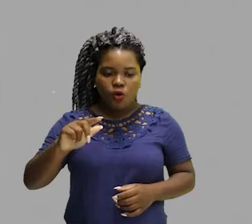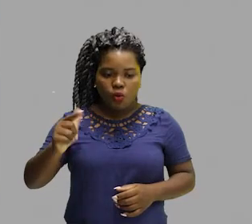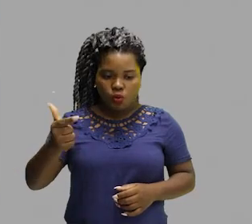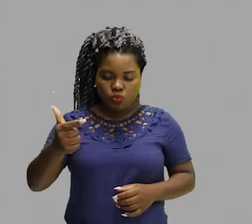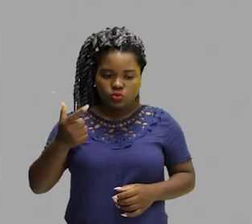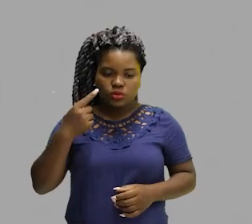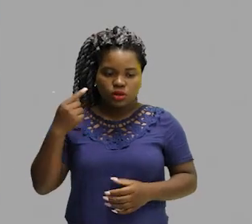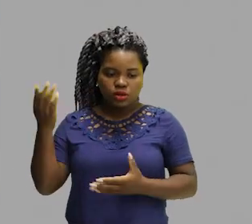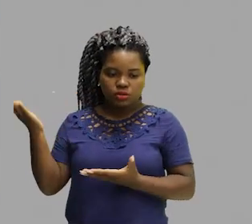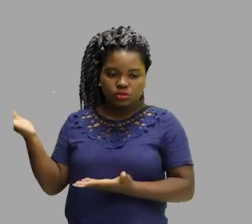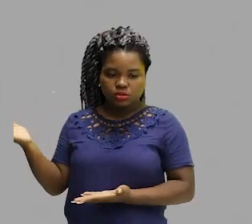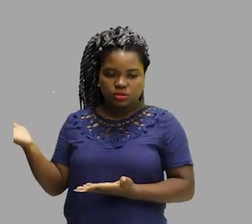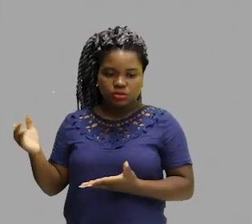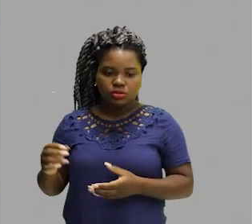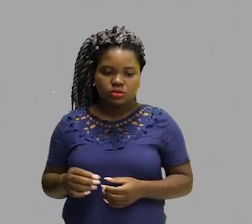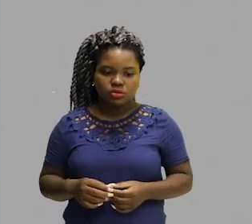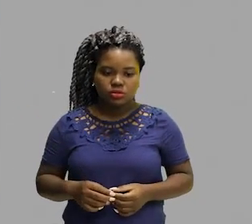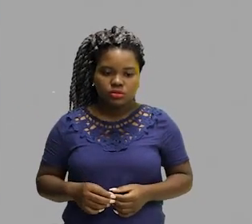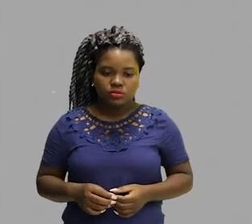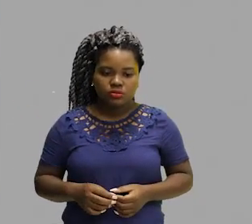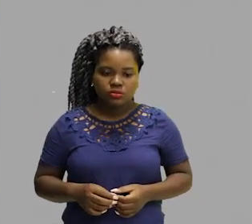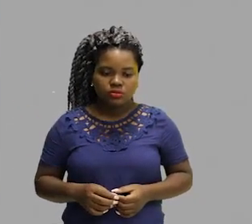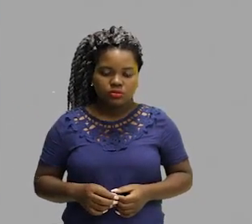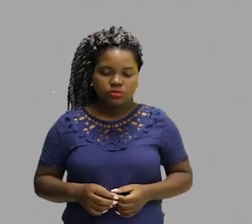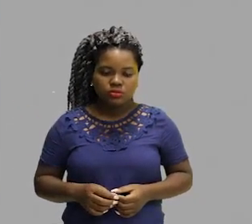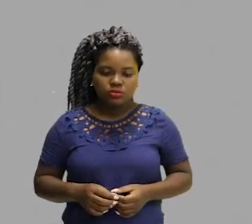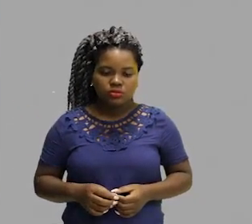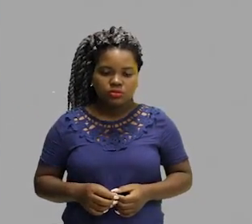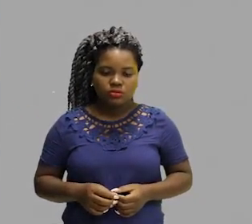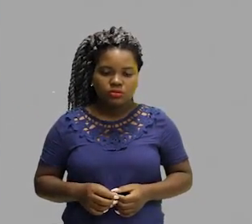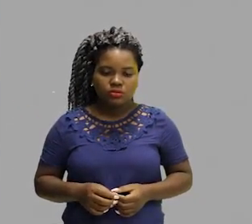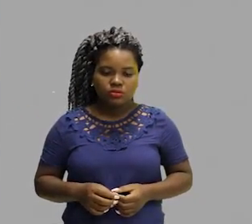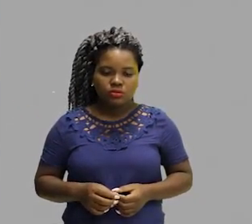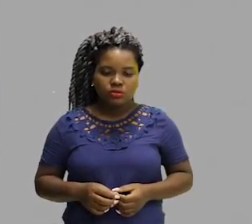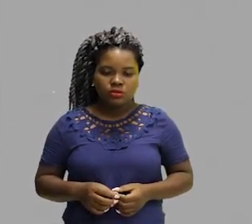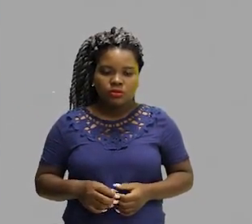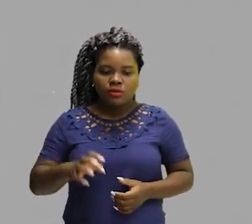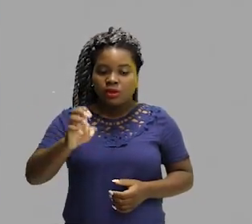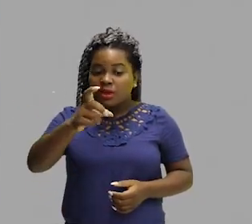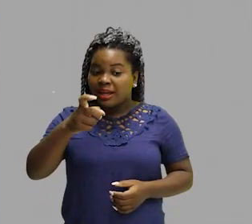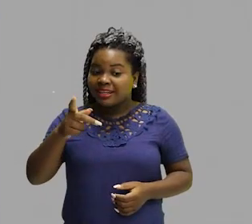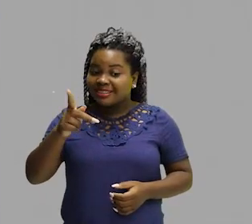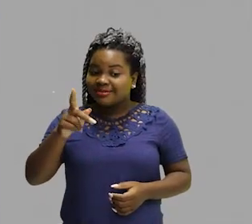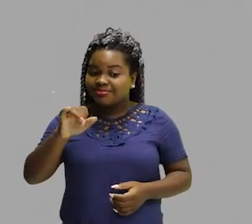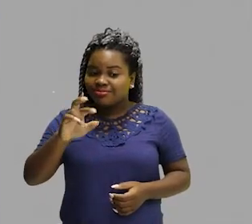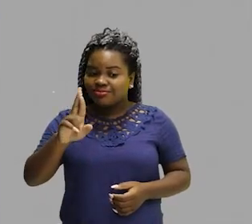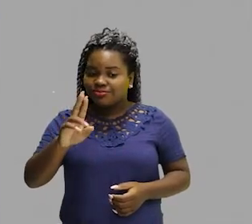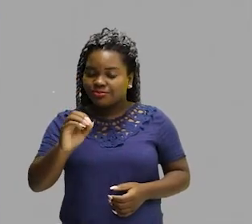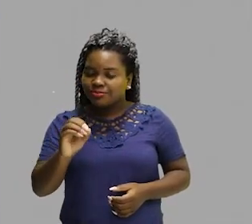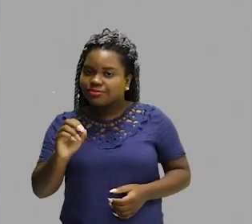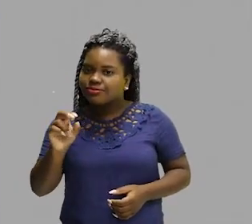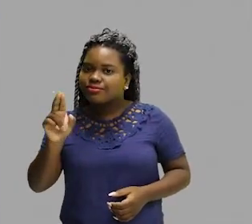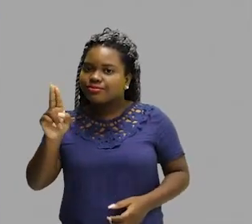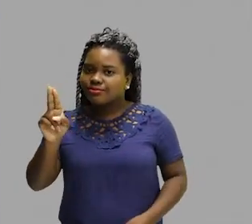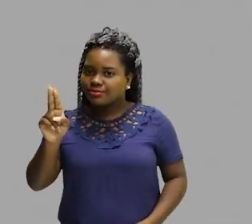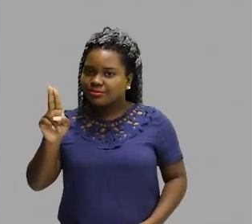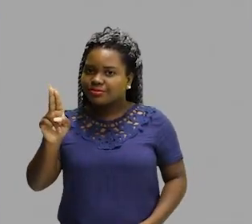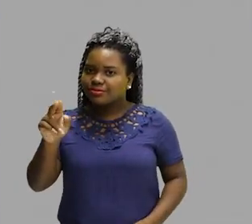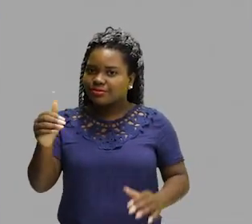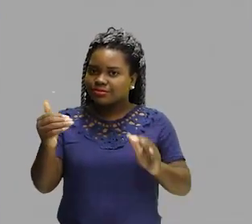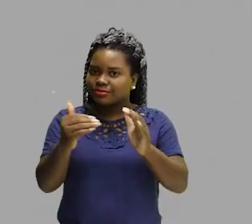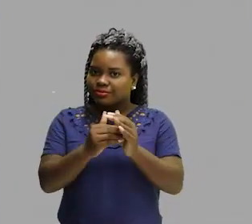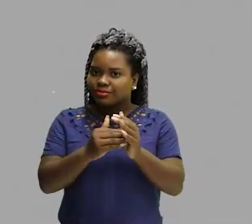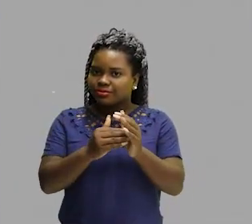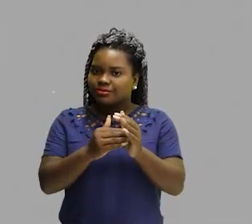mulher expirou. Observa que expirou, rou é a última sílaba da